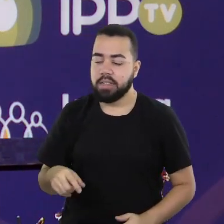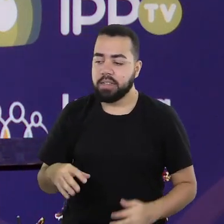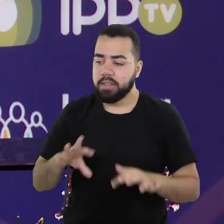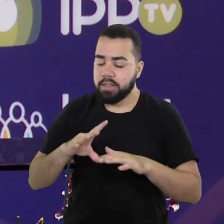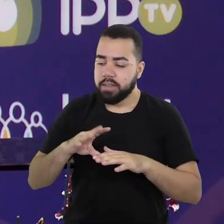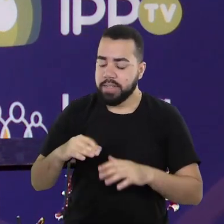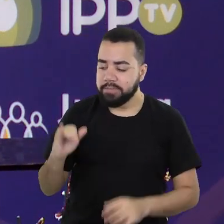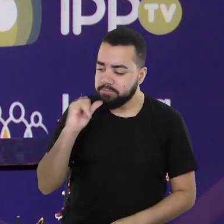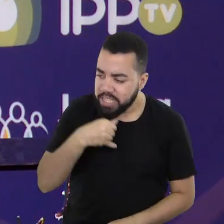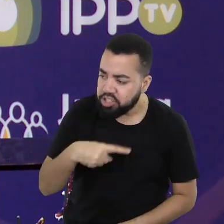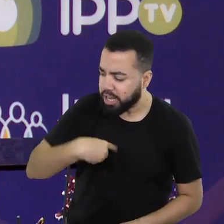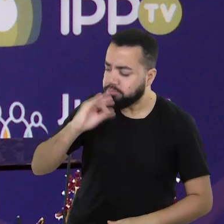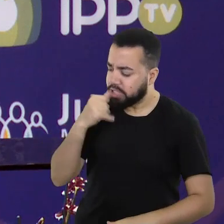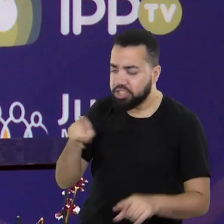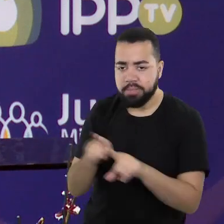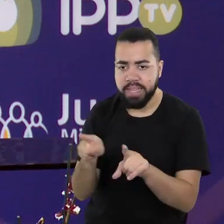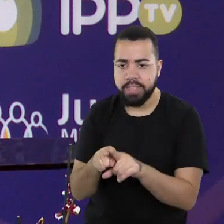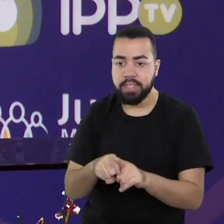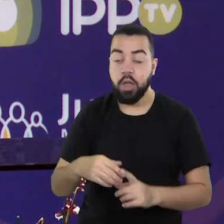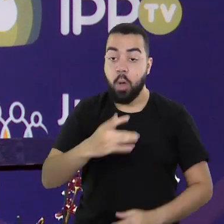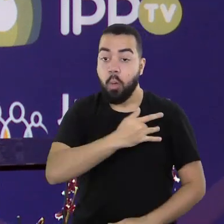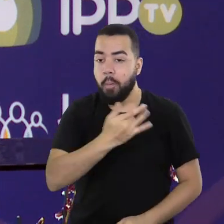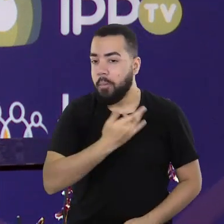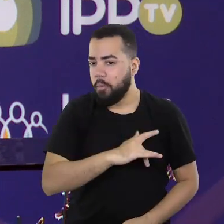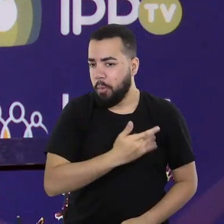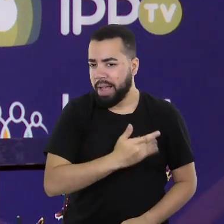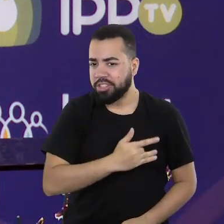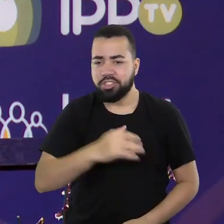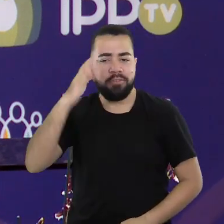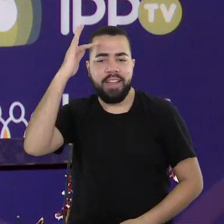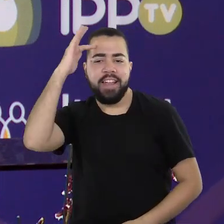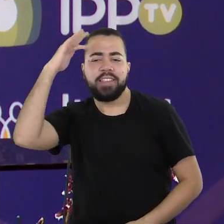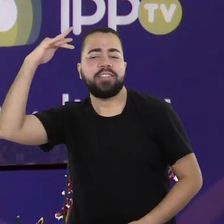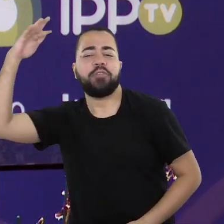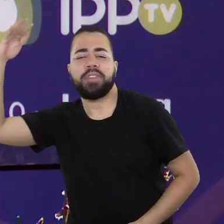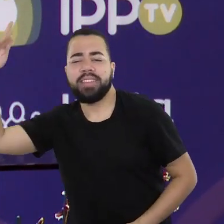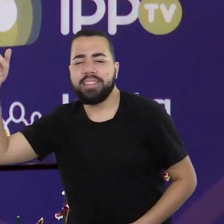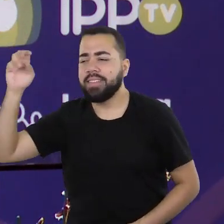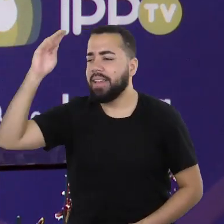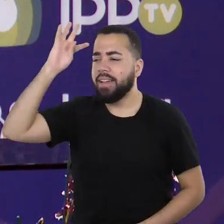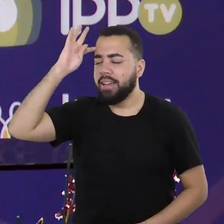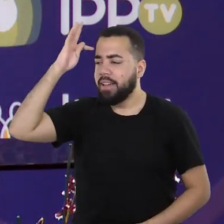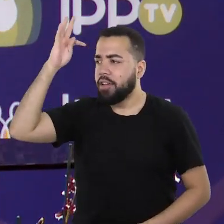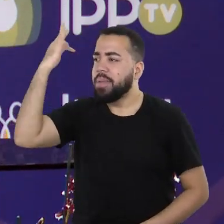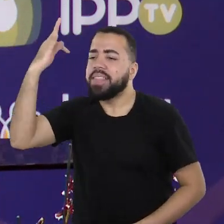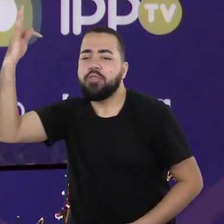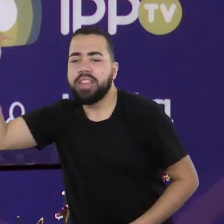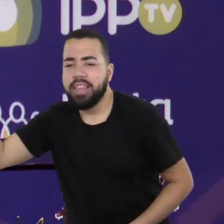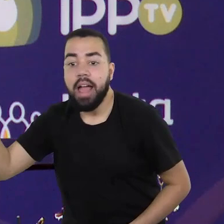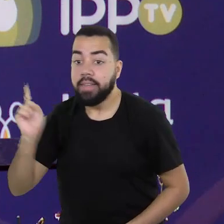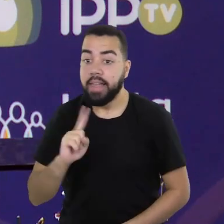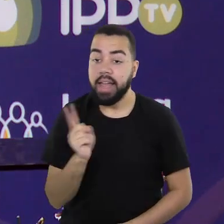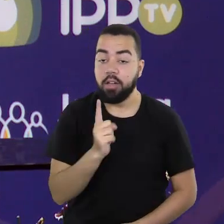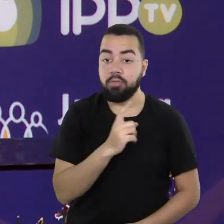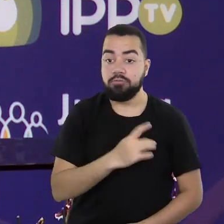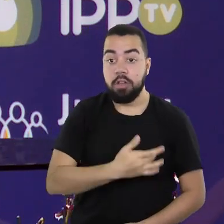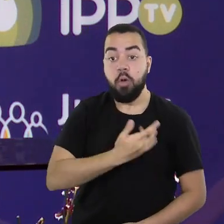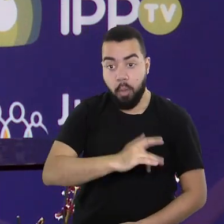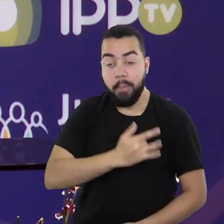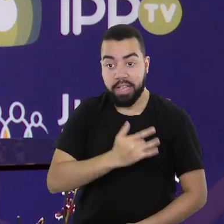conceito, compaixão não é uma teoria. Compaixão é algo pessoal e relacional.